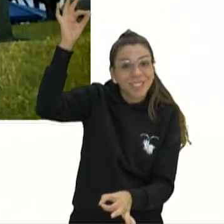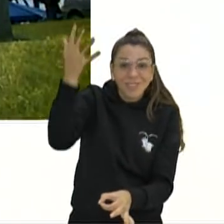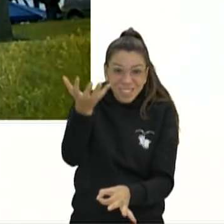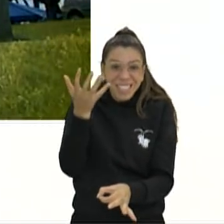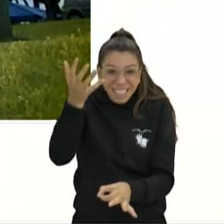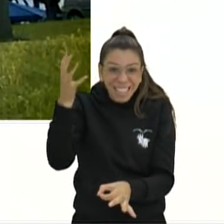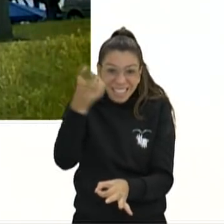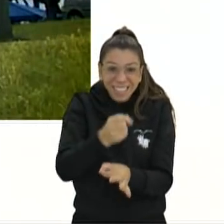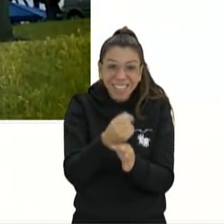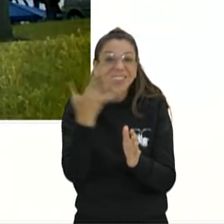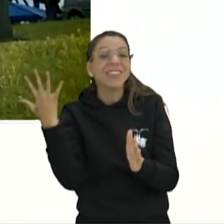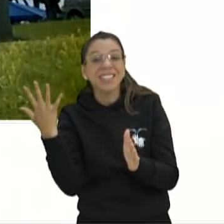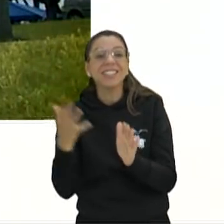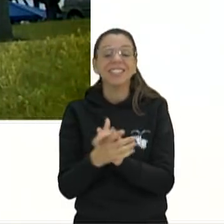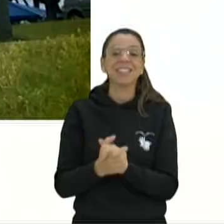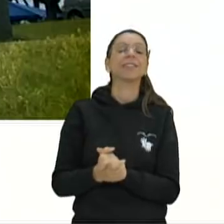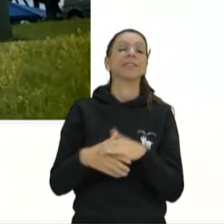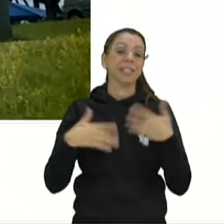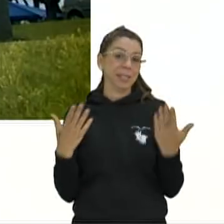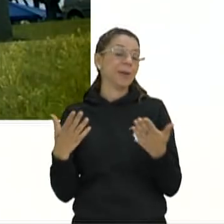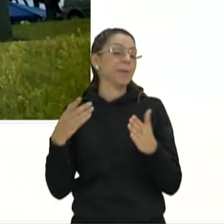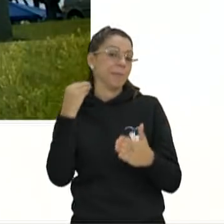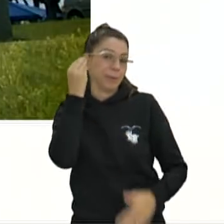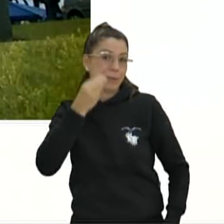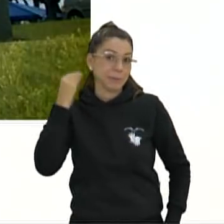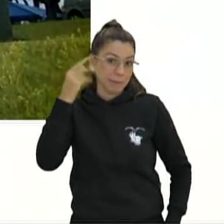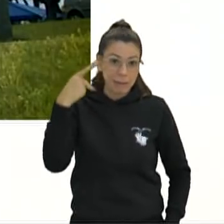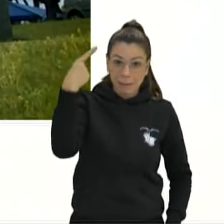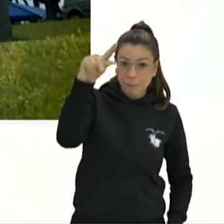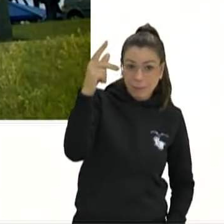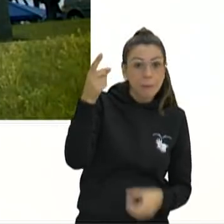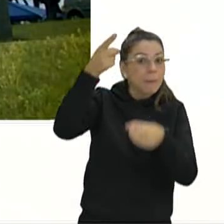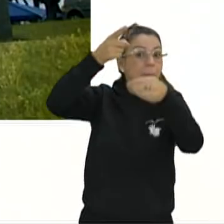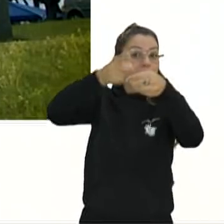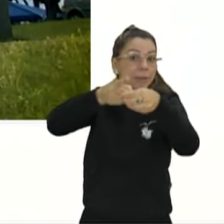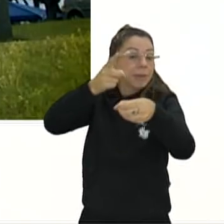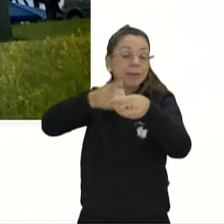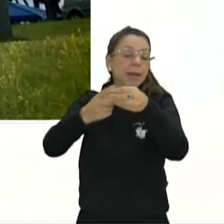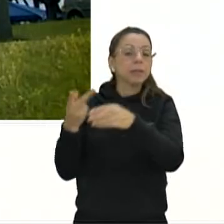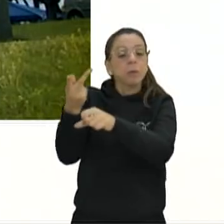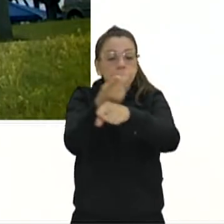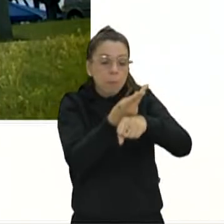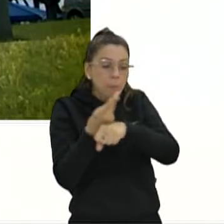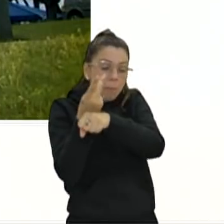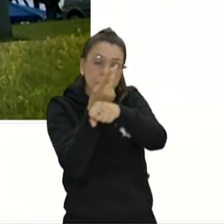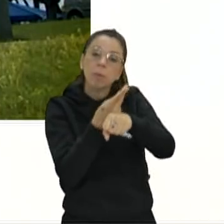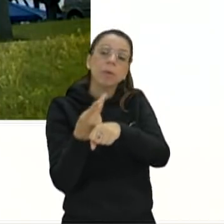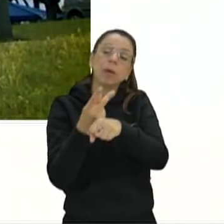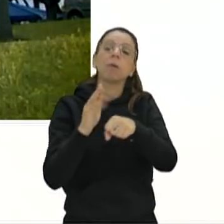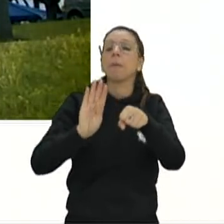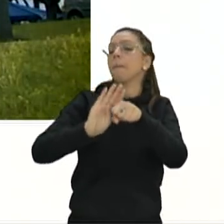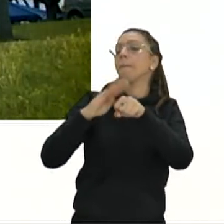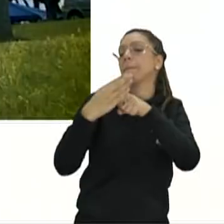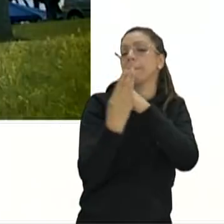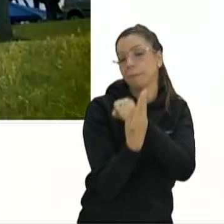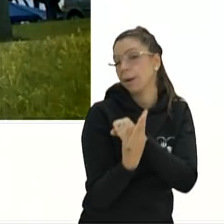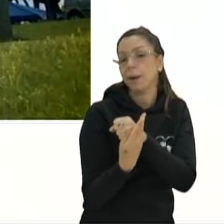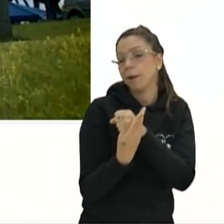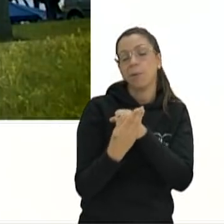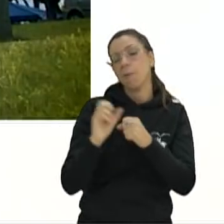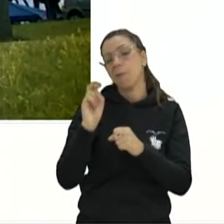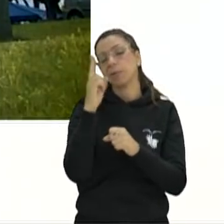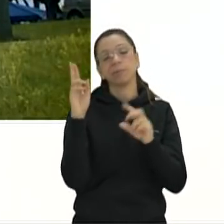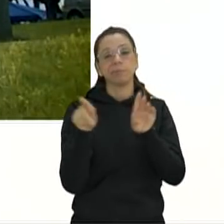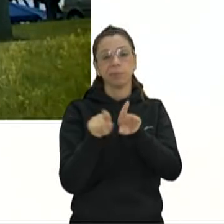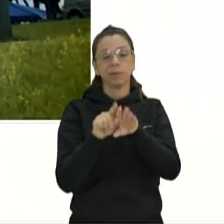você medir também? Que tal você fazer essa medida aí no seu lugar? Procure na sua cidade, no seu bairro ou até mesmo na sua